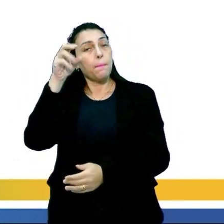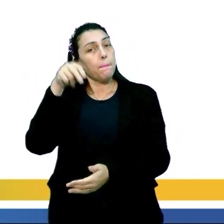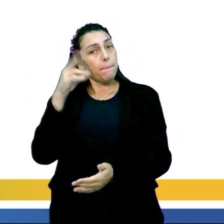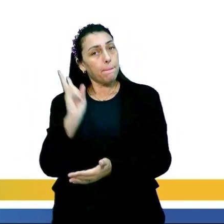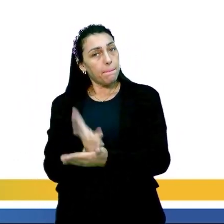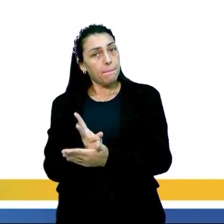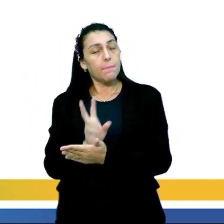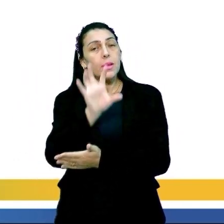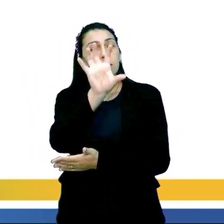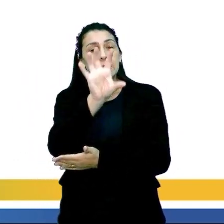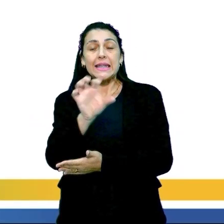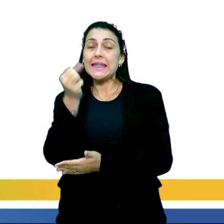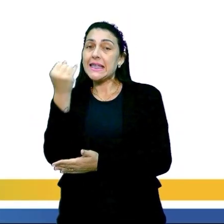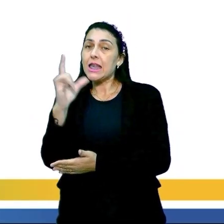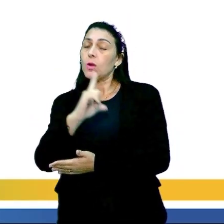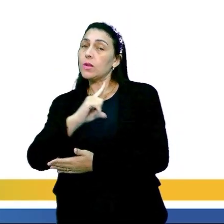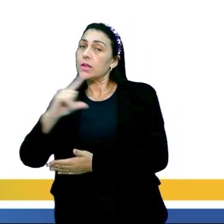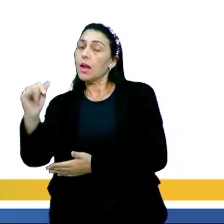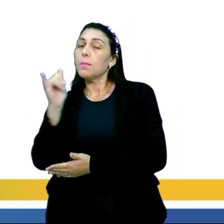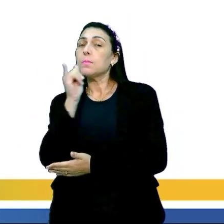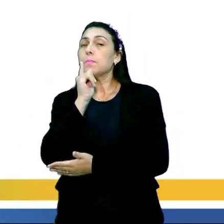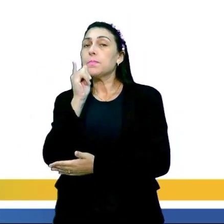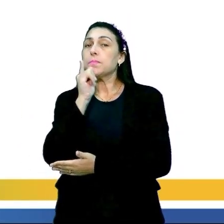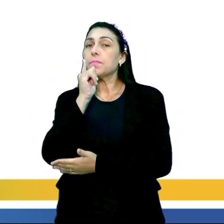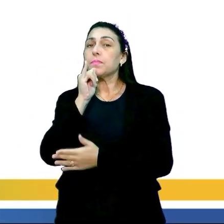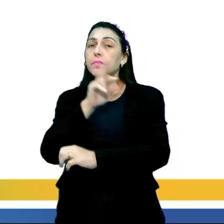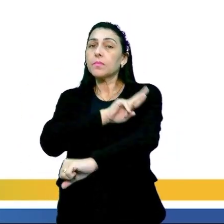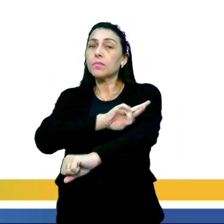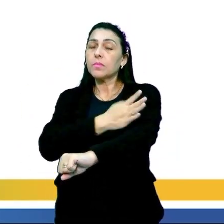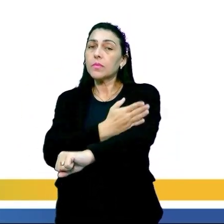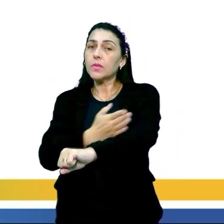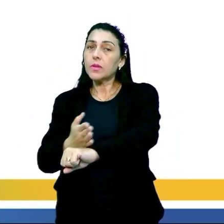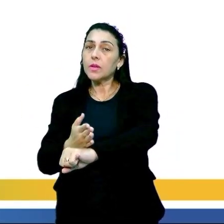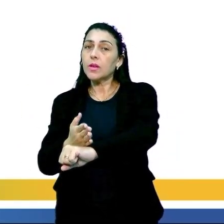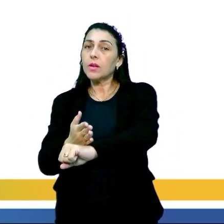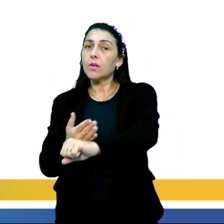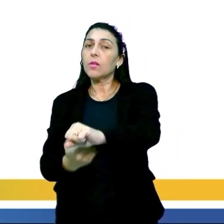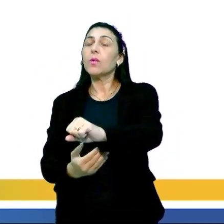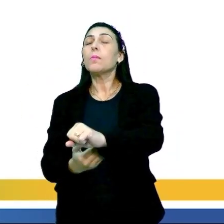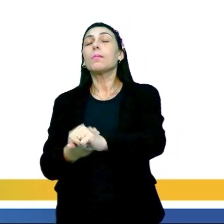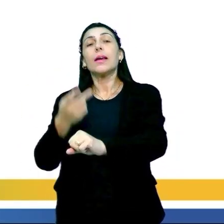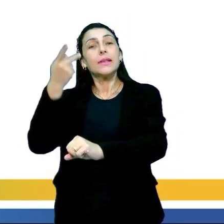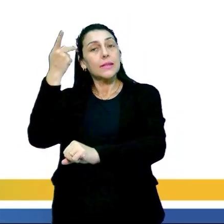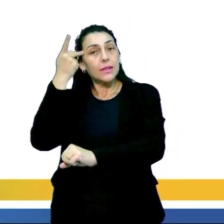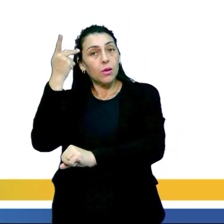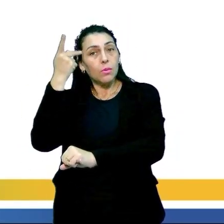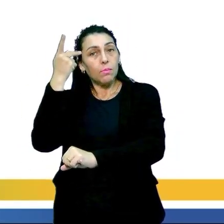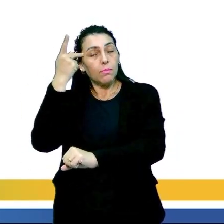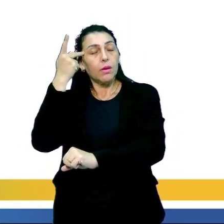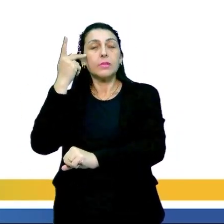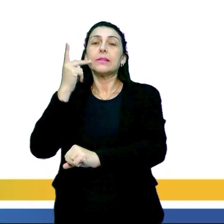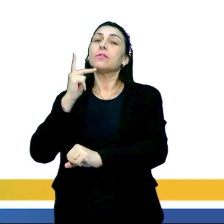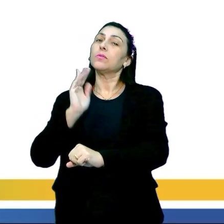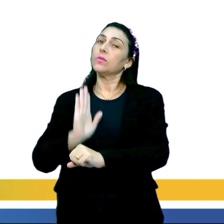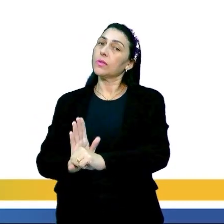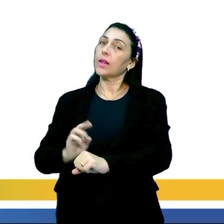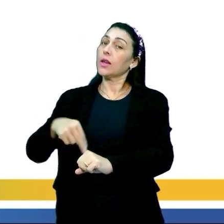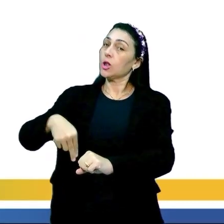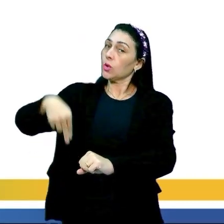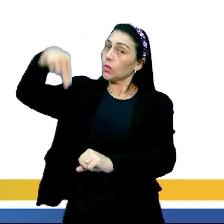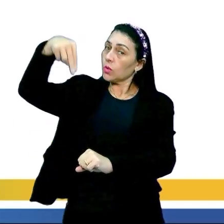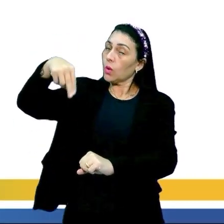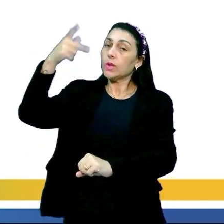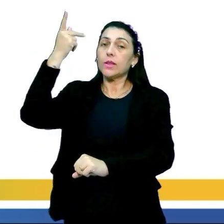mesma região. Se eu saio, por exemplo, de Rio Branco no Acre e vou para São Paulo, Rio Branco no Acre, a gente sabe que fica na região